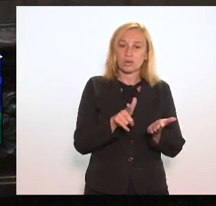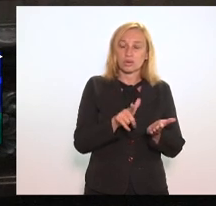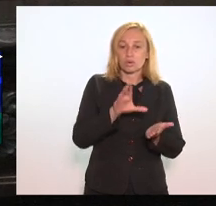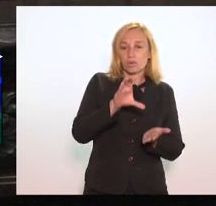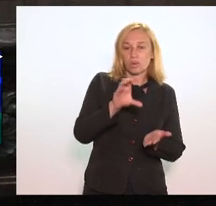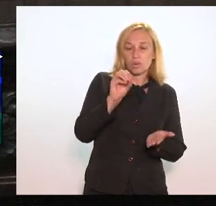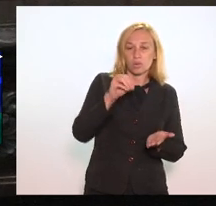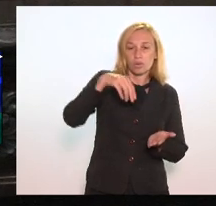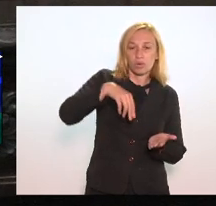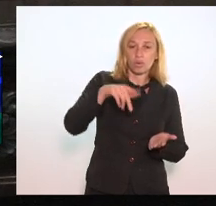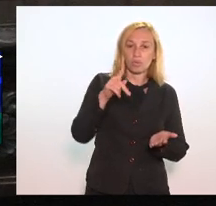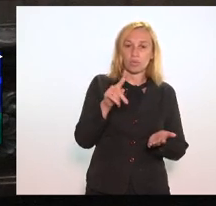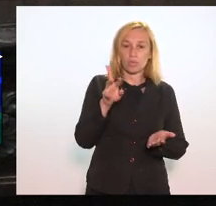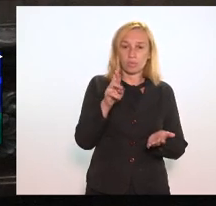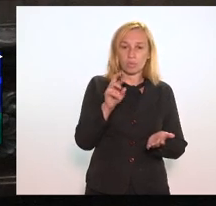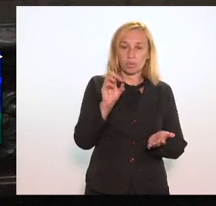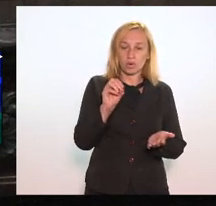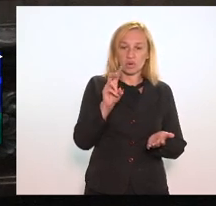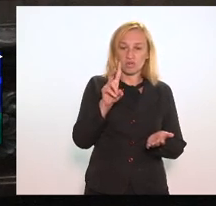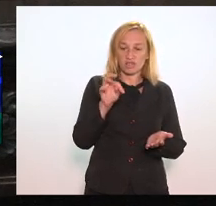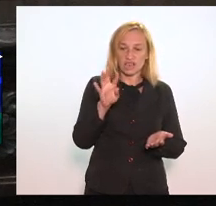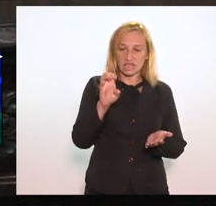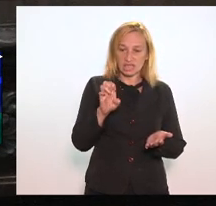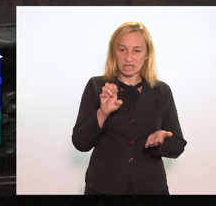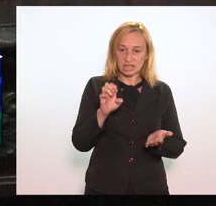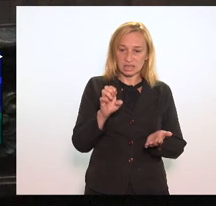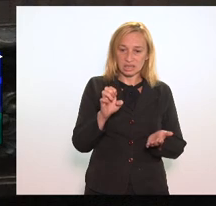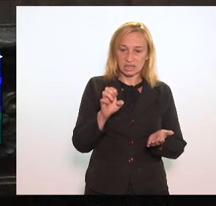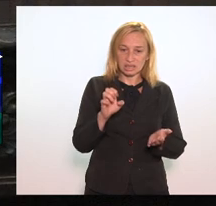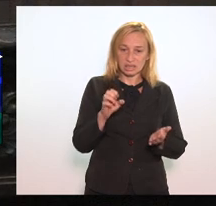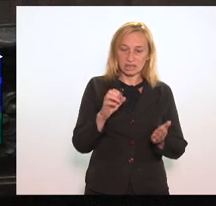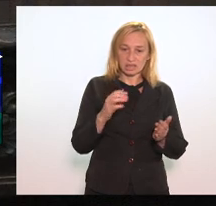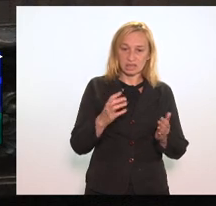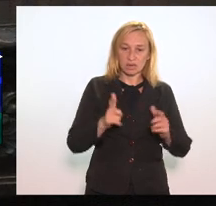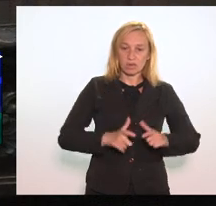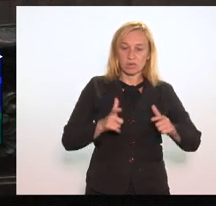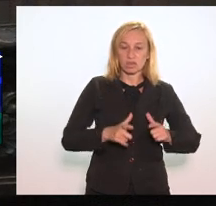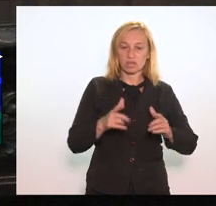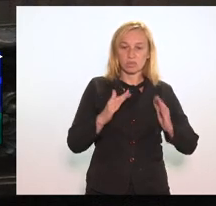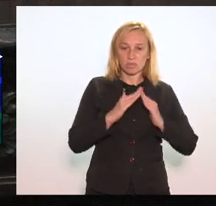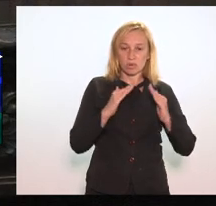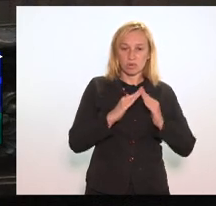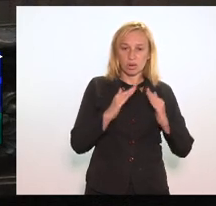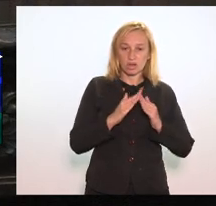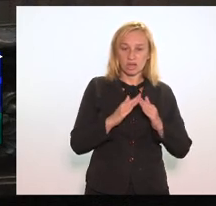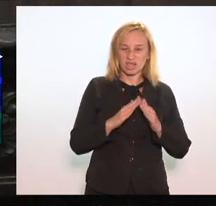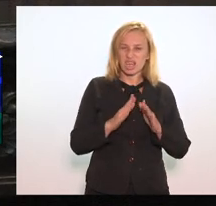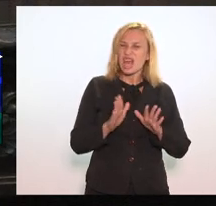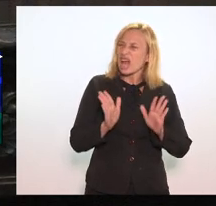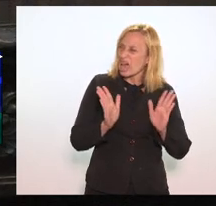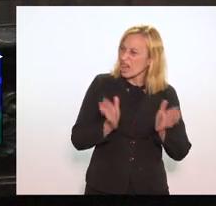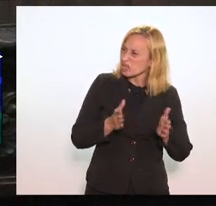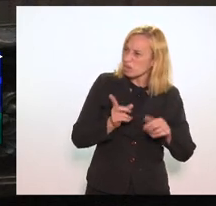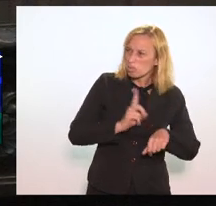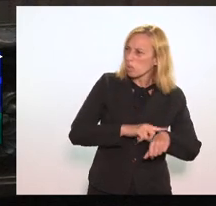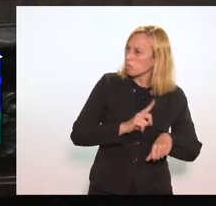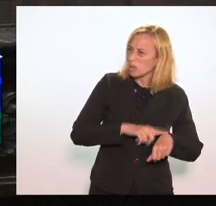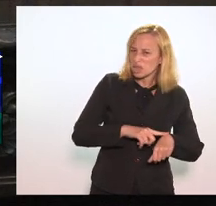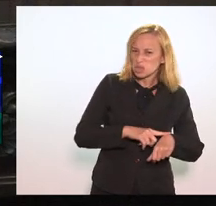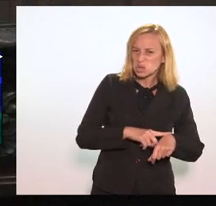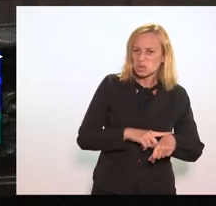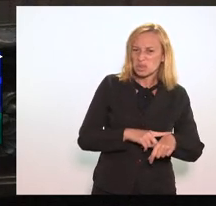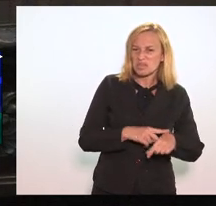e não é hora e de fazer politicagem e olha de fazer política pública pensando na